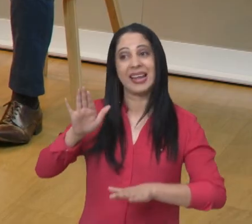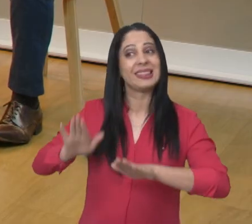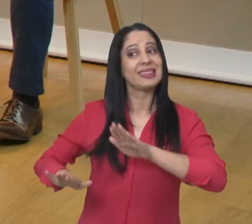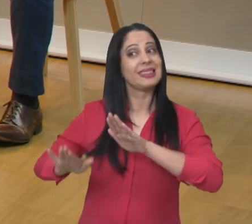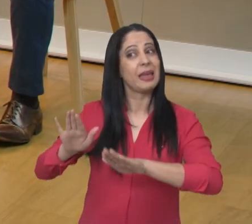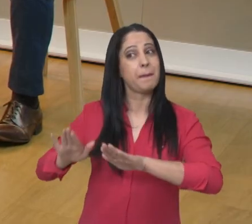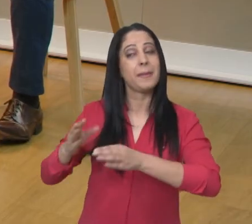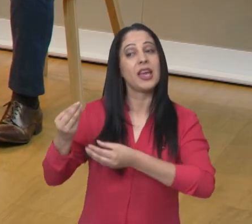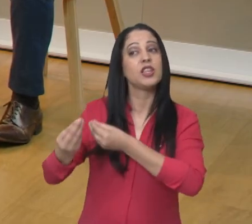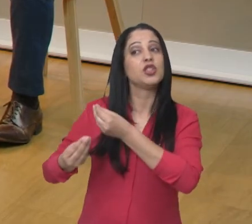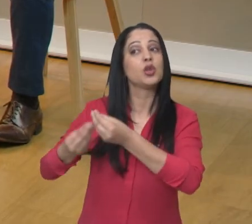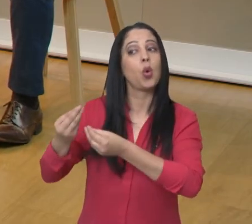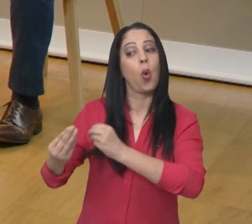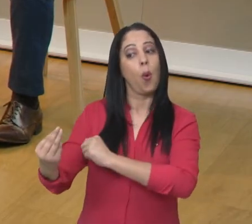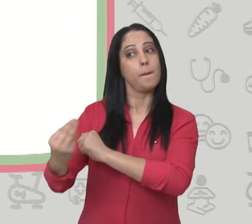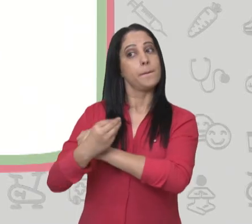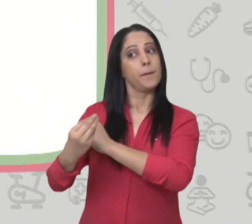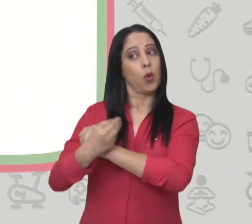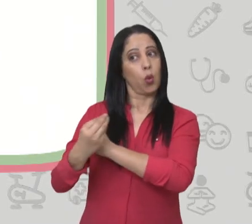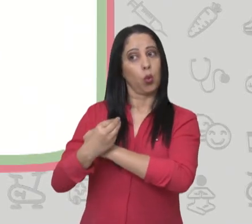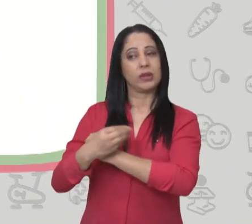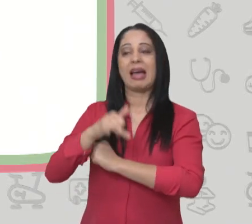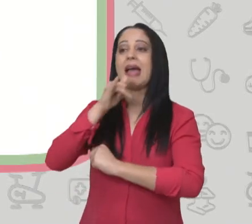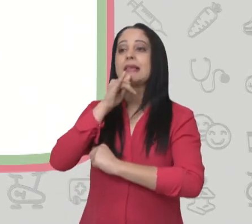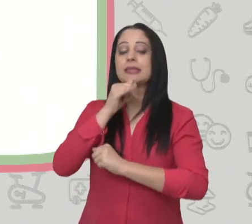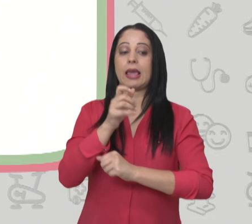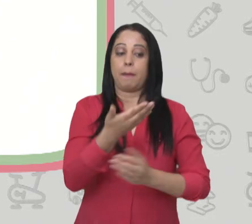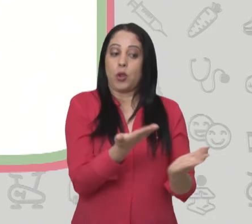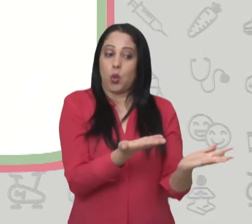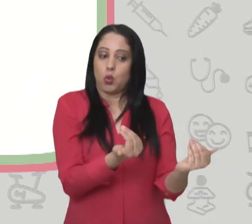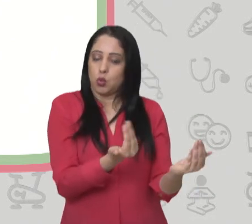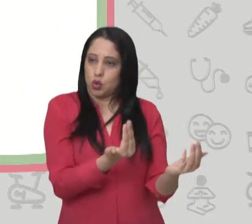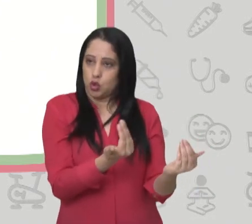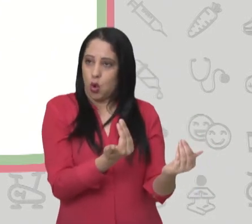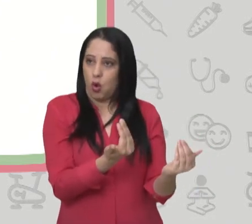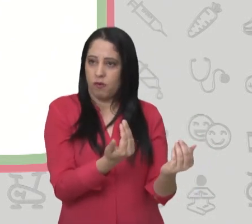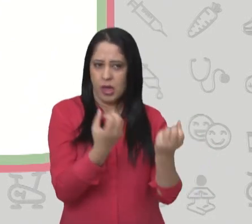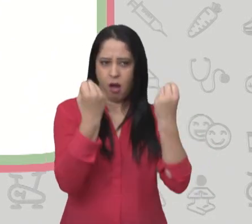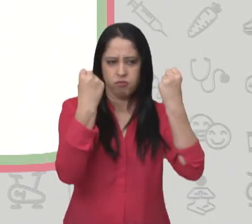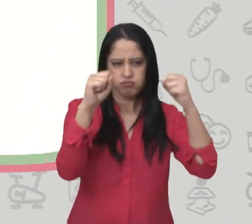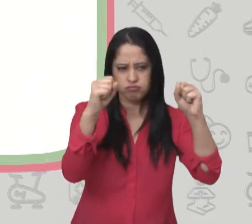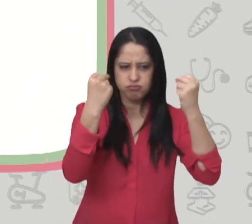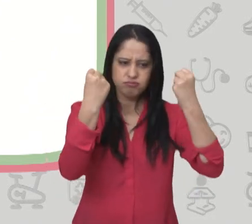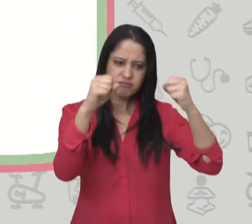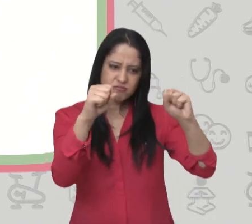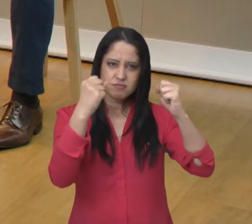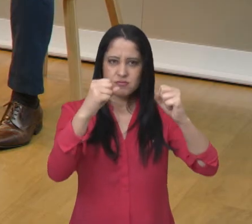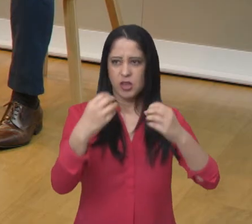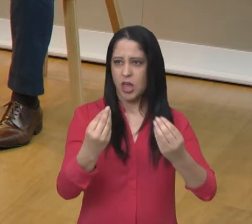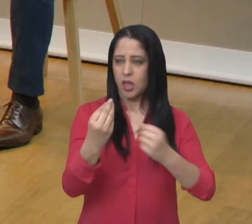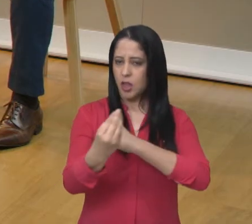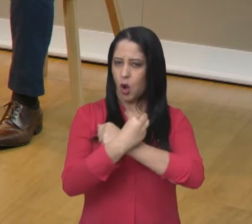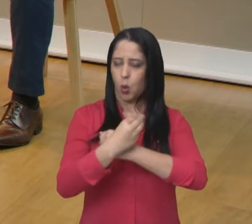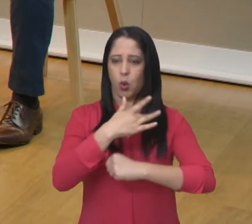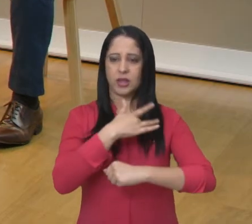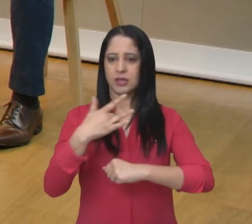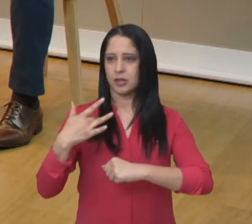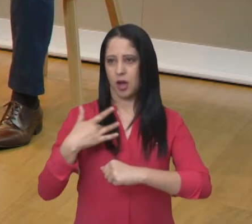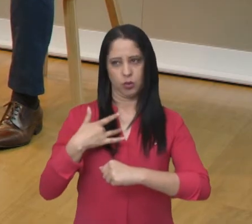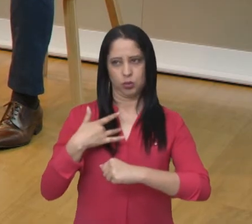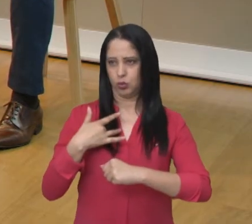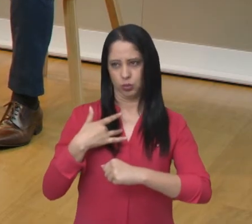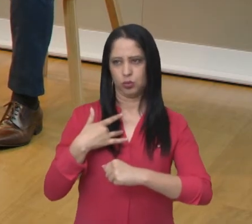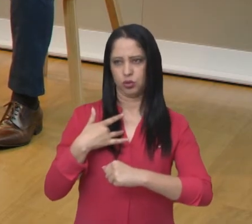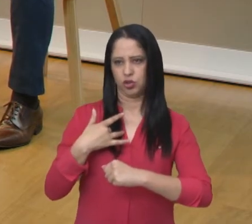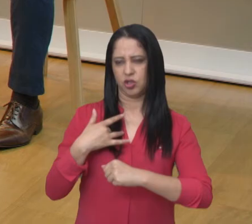um mito, né? Depende muito de como a gente vai cuidar enquanto jovem, de como a gente vai fazer atividade física, sobrepeso, esse